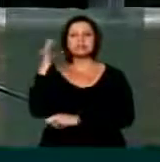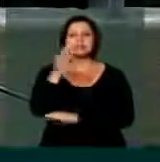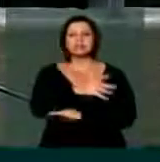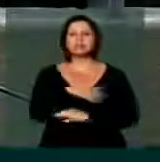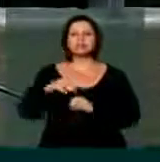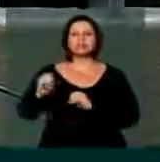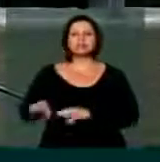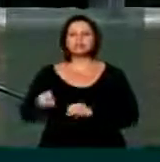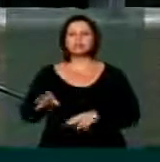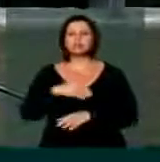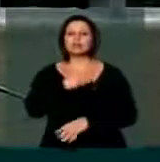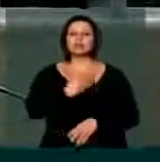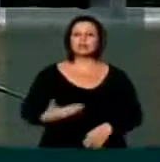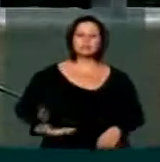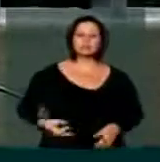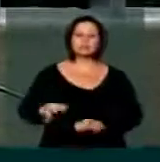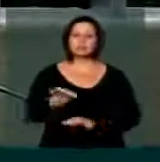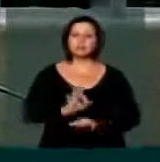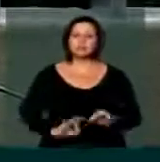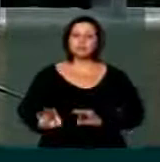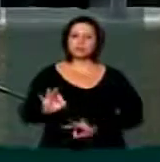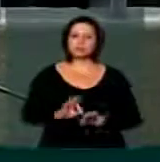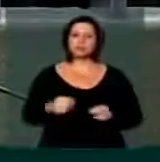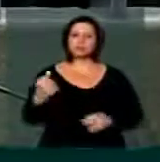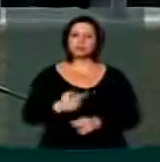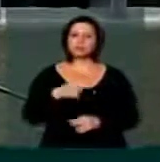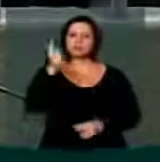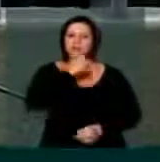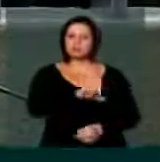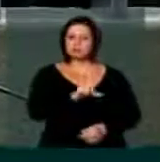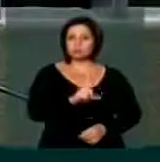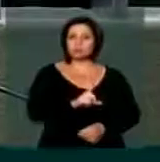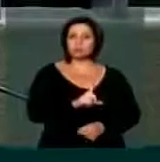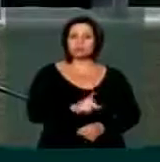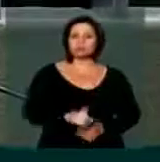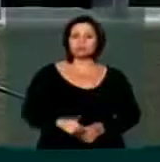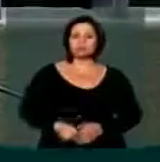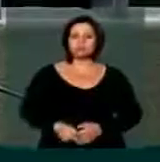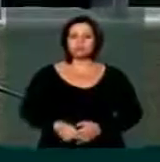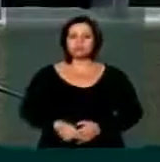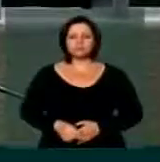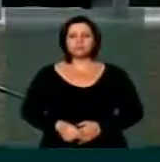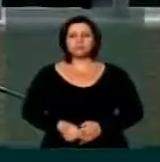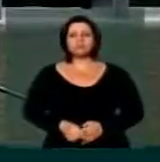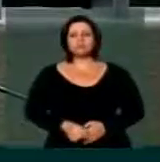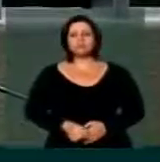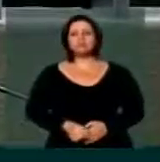da educação pública de qualidade, nós conseguimos